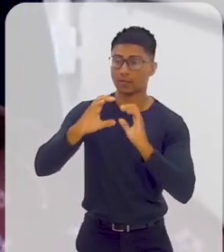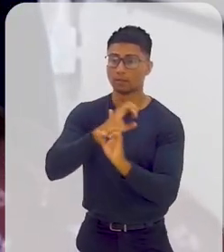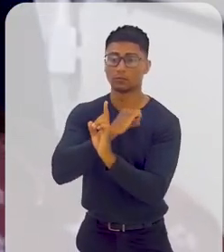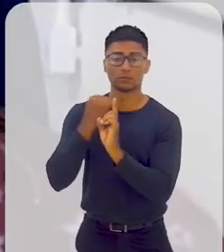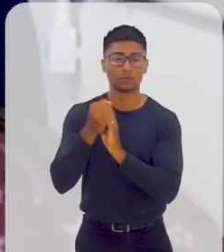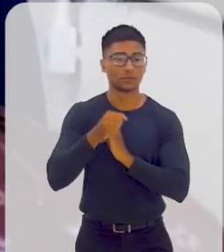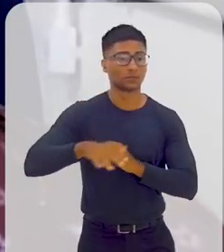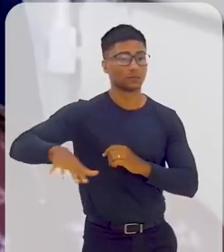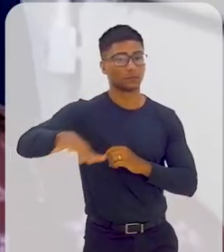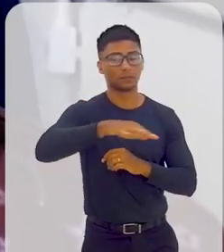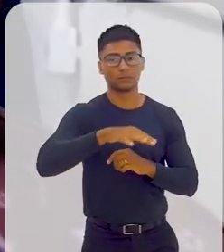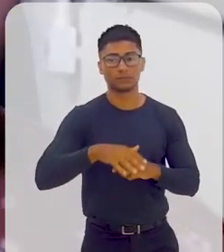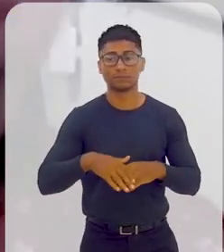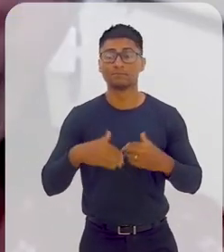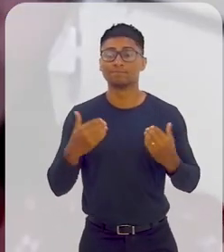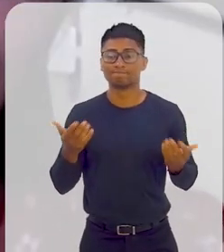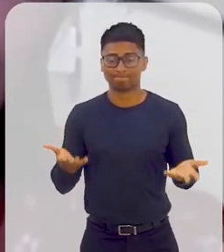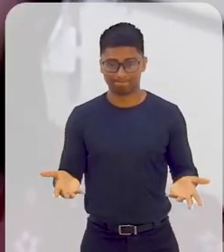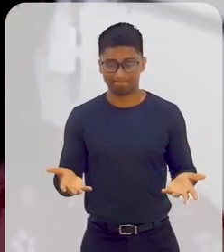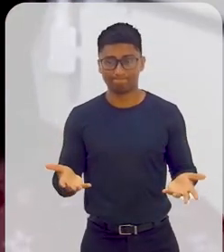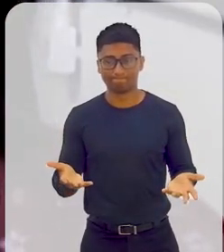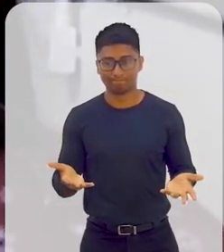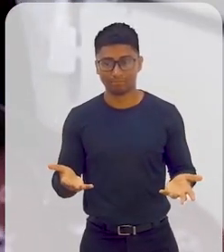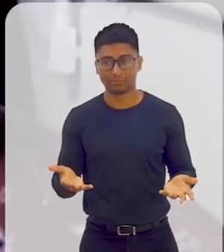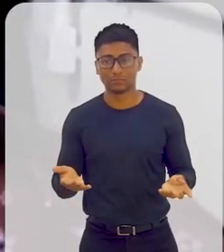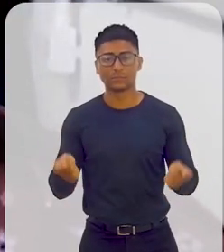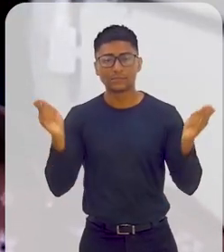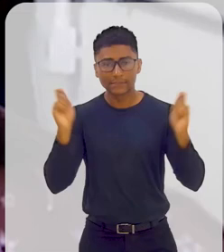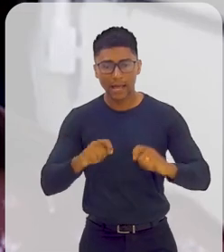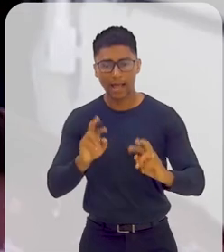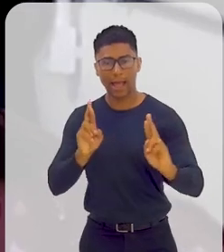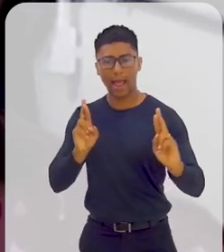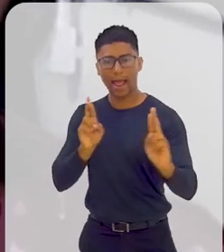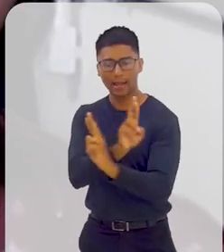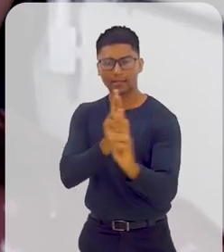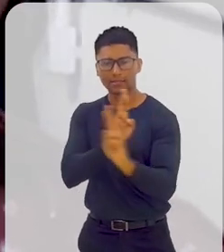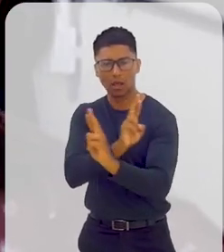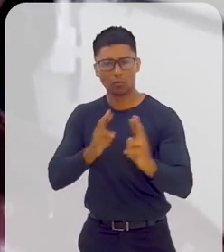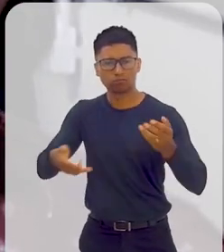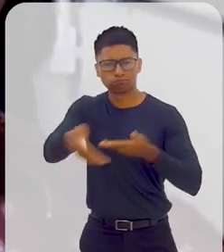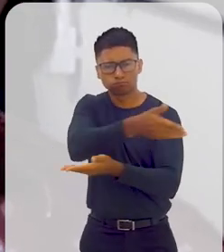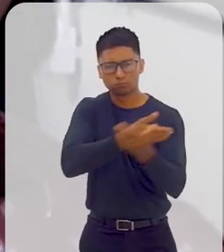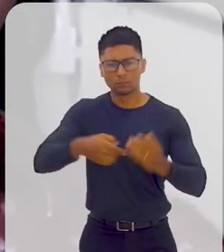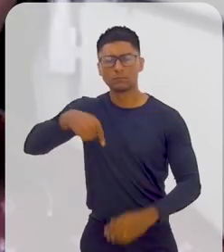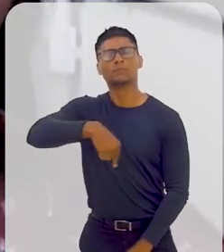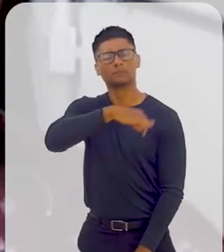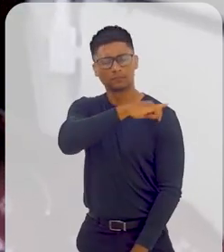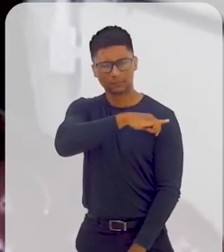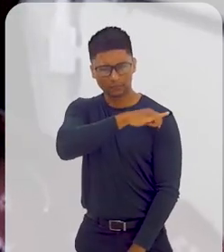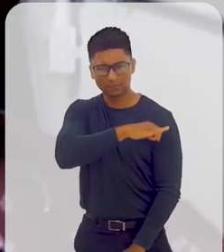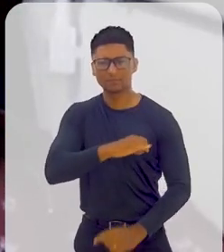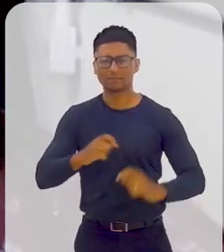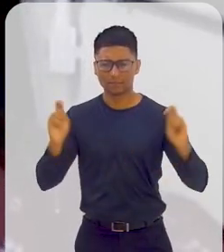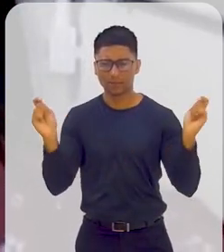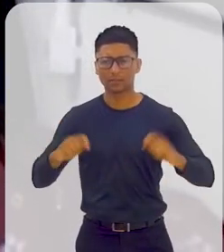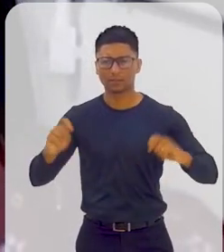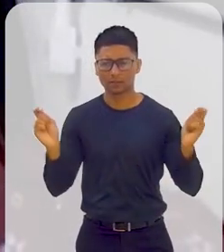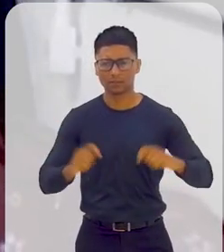a sociedade. Então, oportunidades de correlações e de papéis que o Rio de Janeiro possa ter de